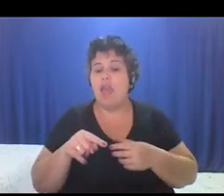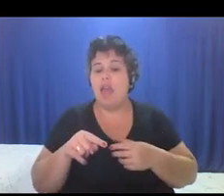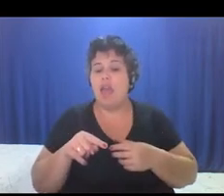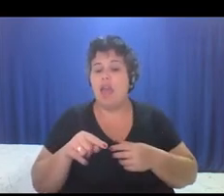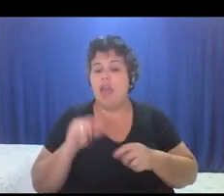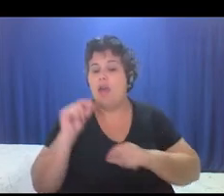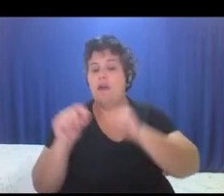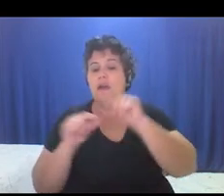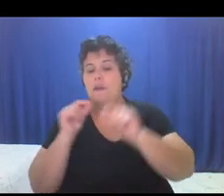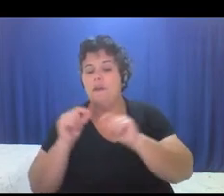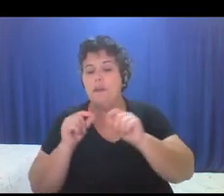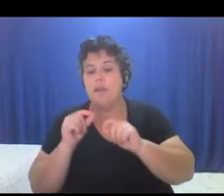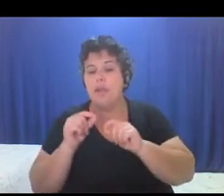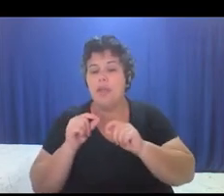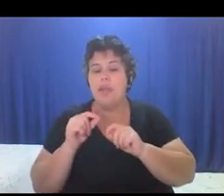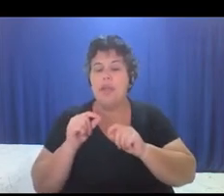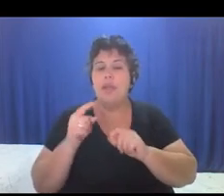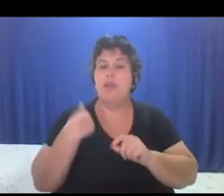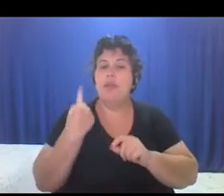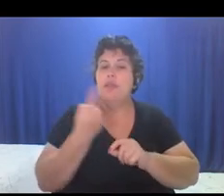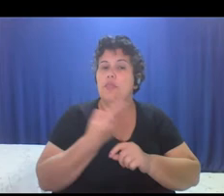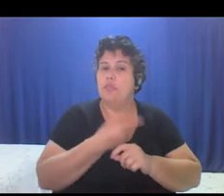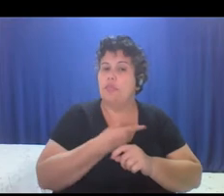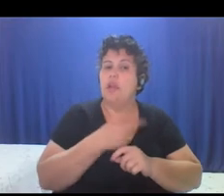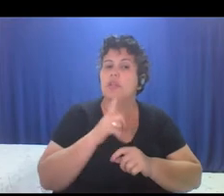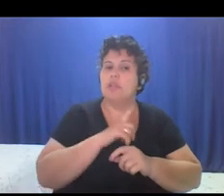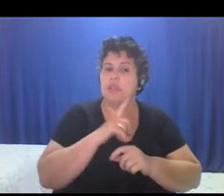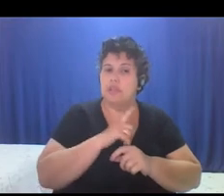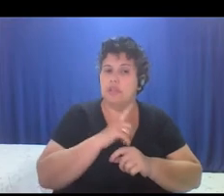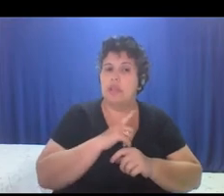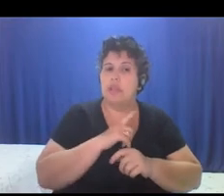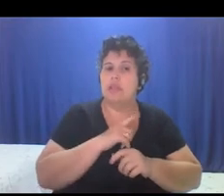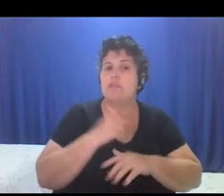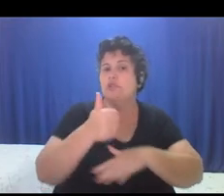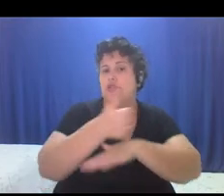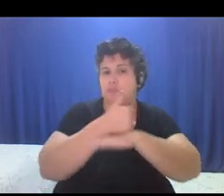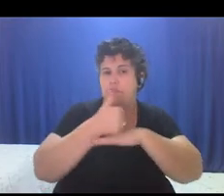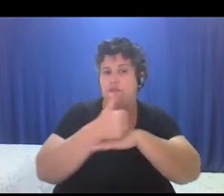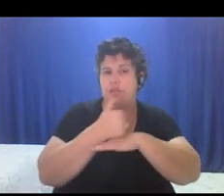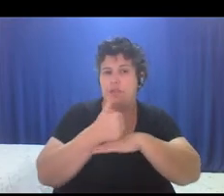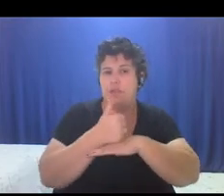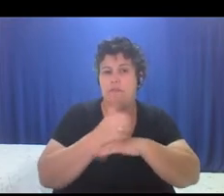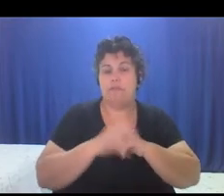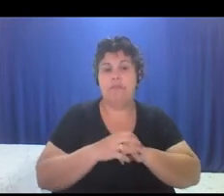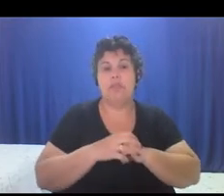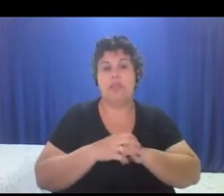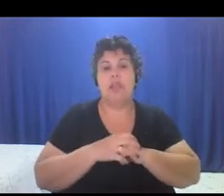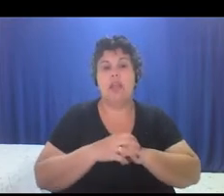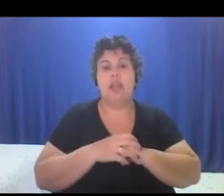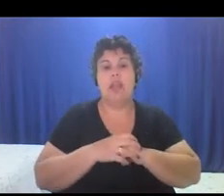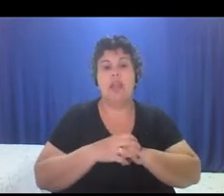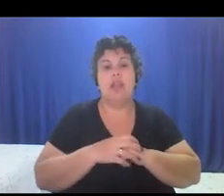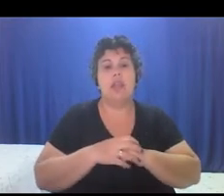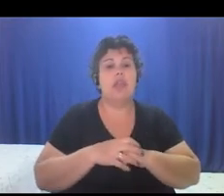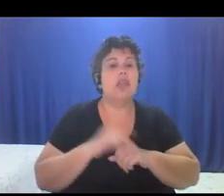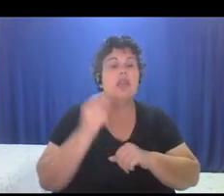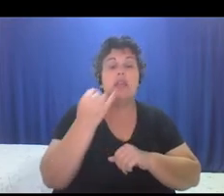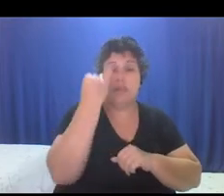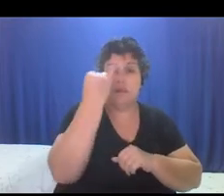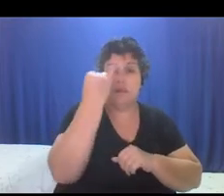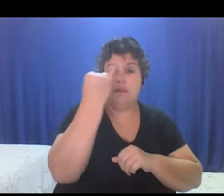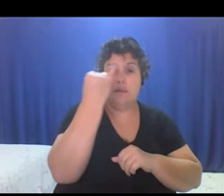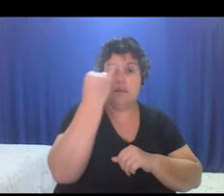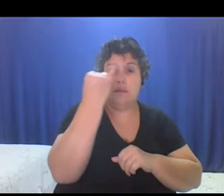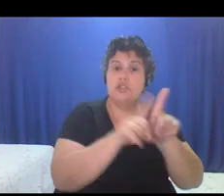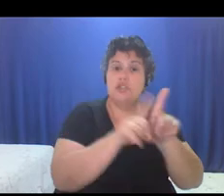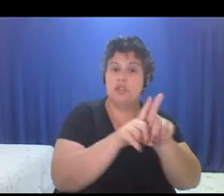nesse aspecto de carreira aqui dentro. E um ponto muito importante que acho que é super válido a gente trazer aqui